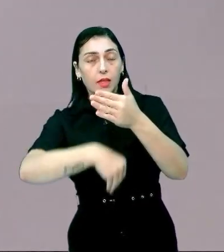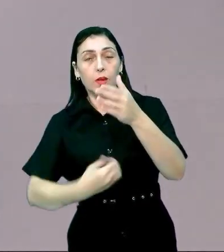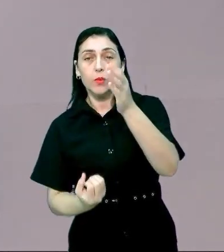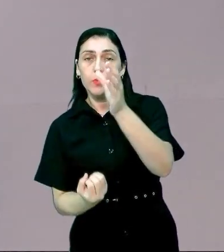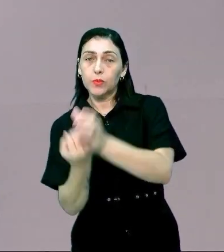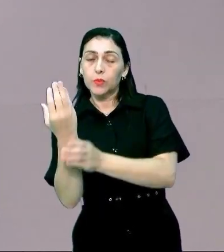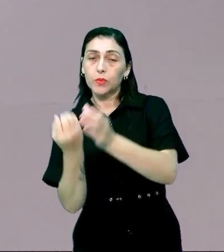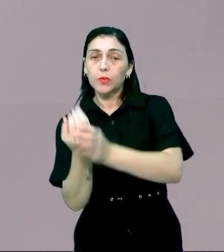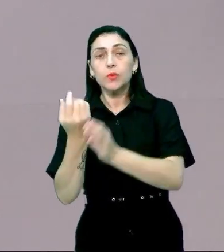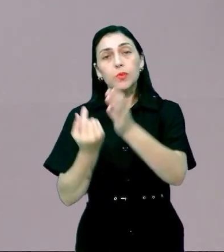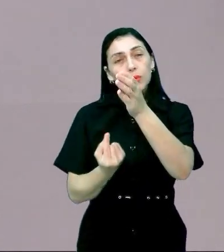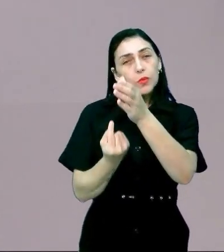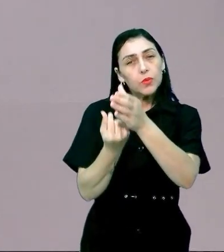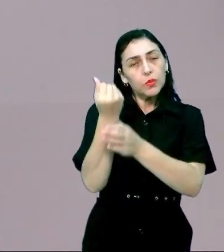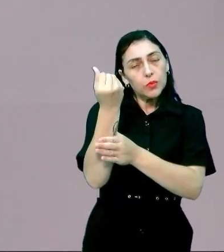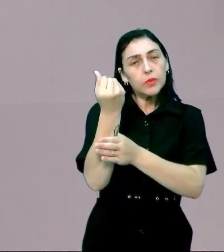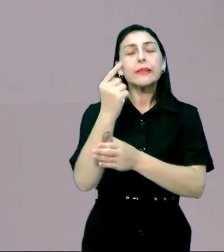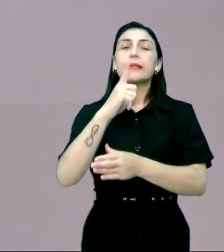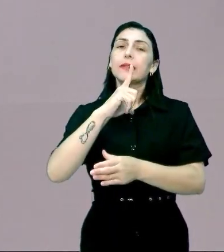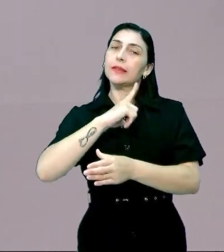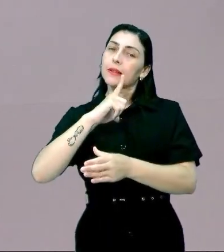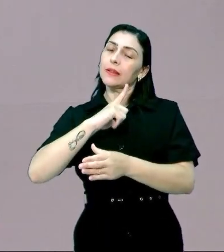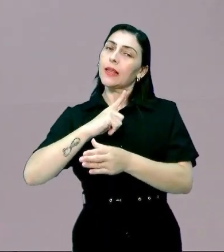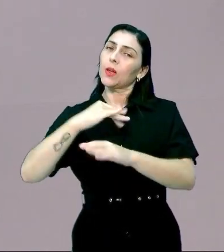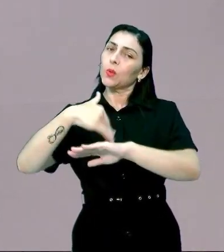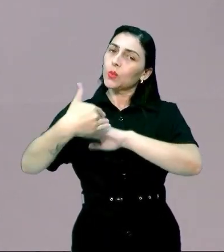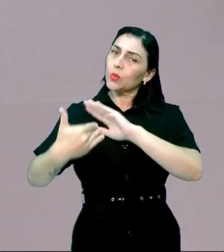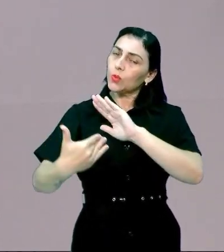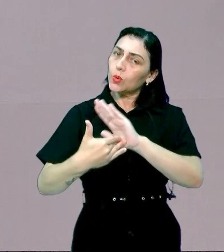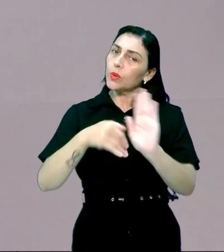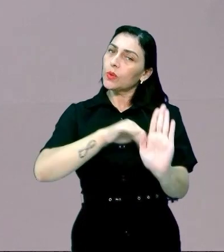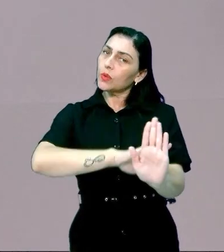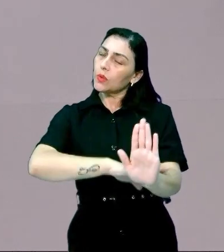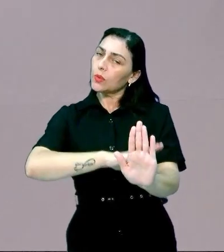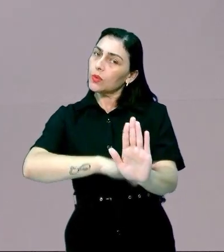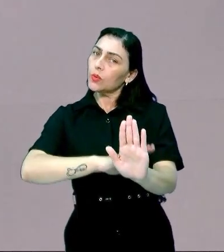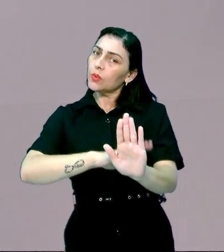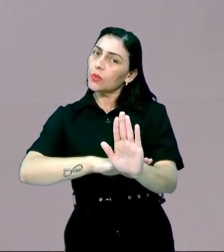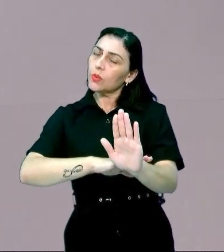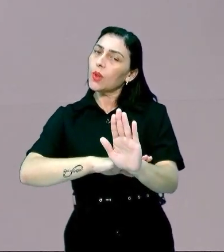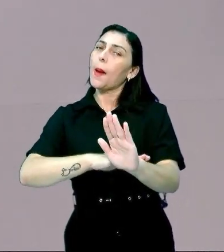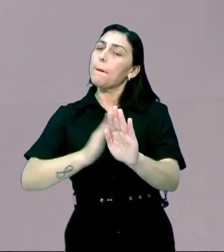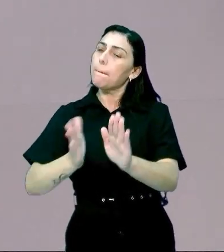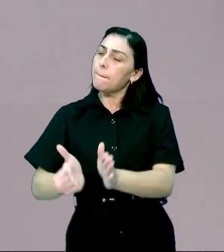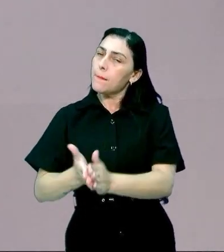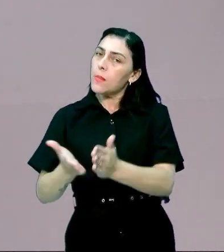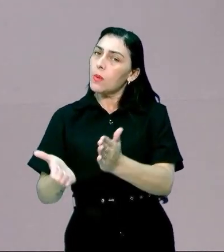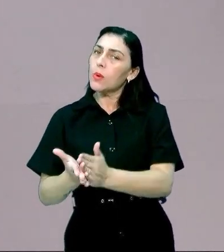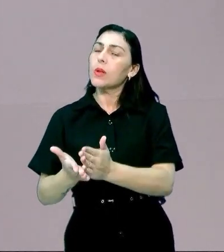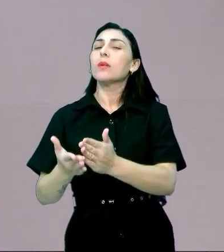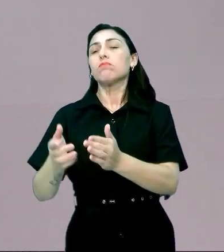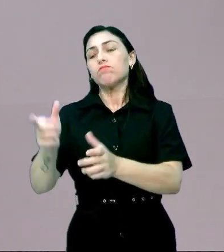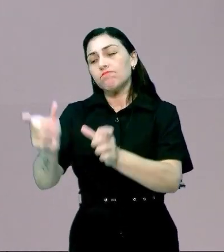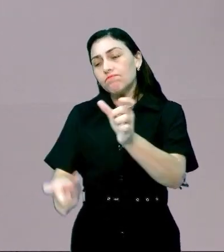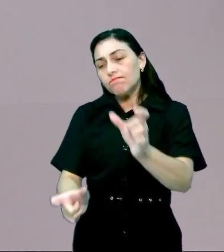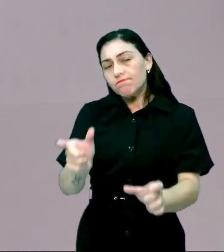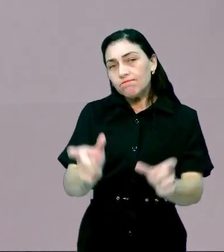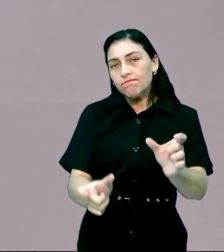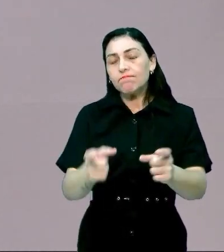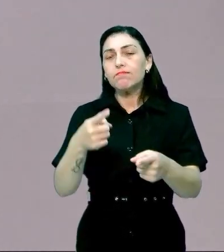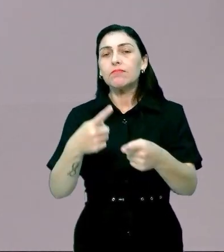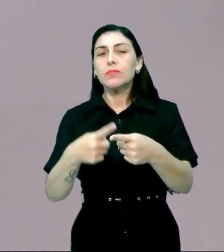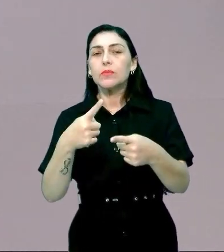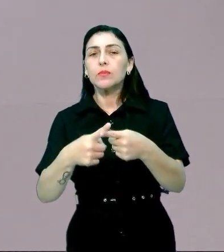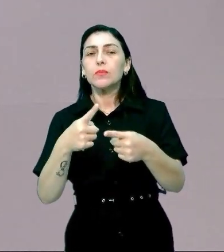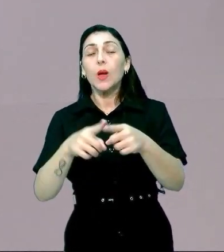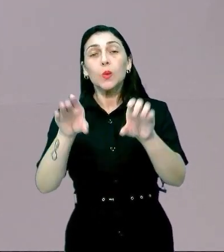de produção capitalista, existe toda essa ideologia de superação da pobreza por parte das pessoas, né? Porque